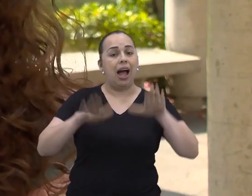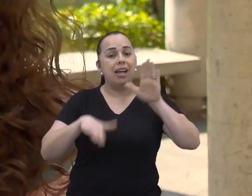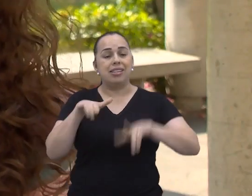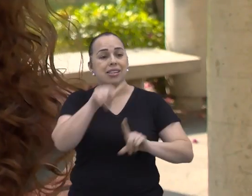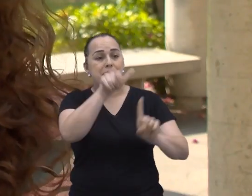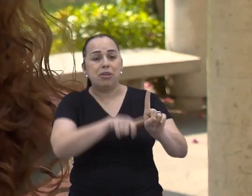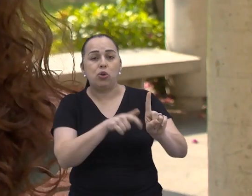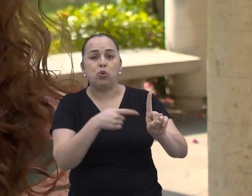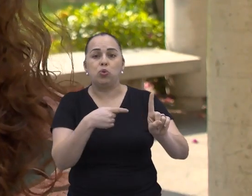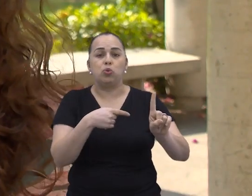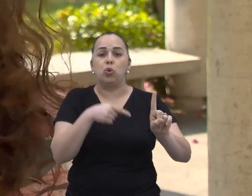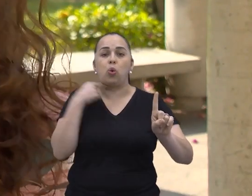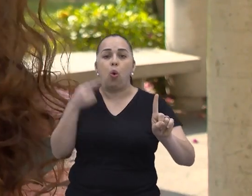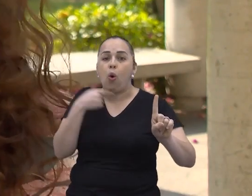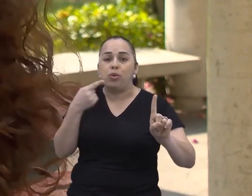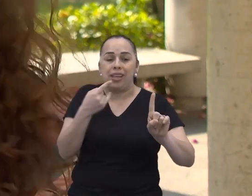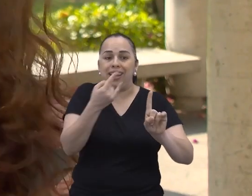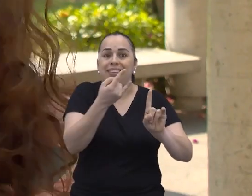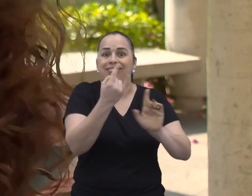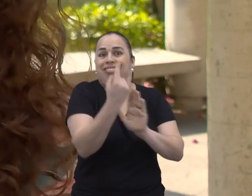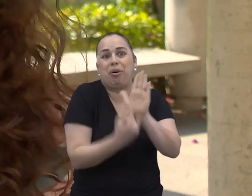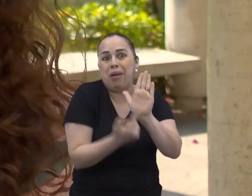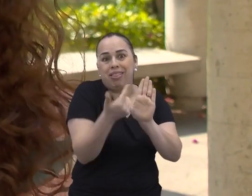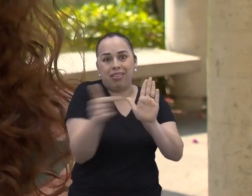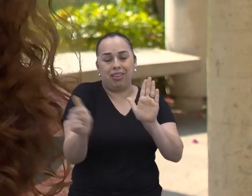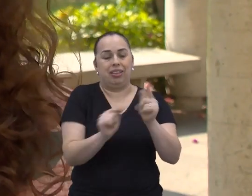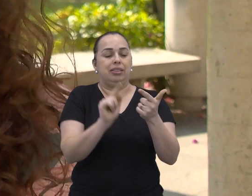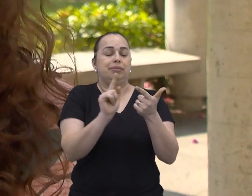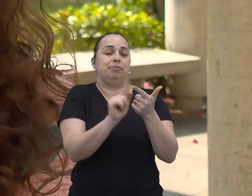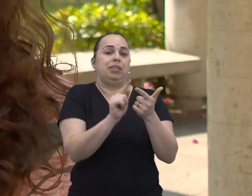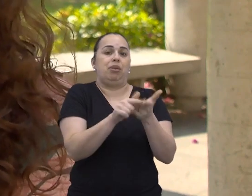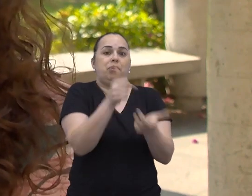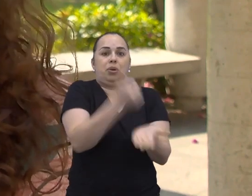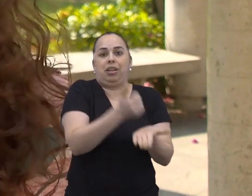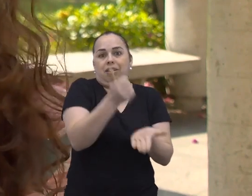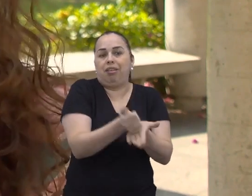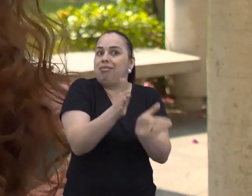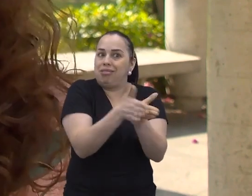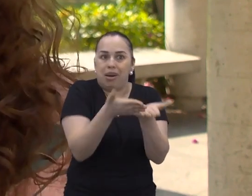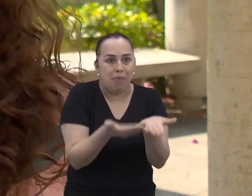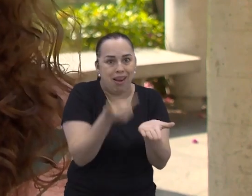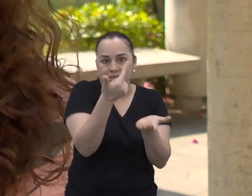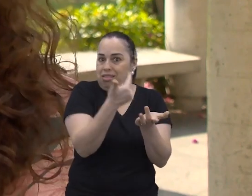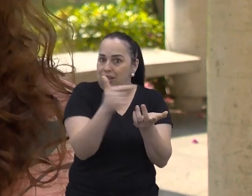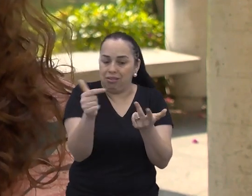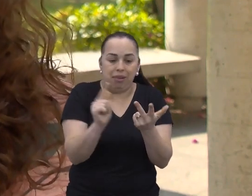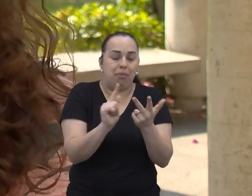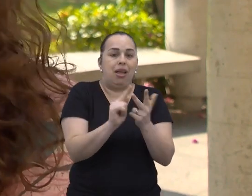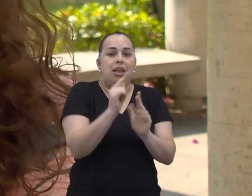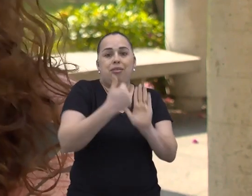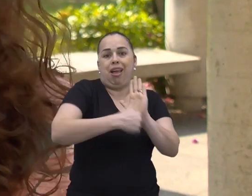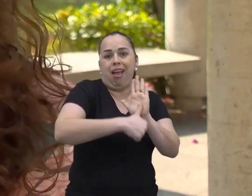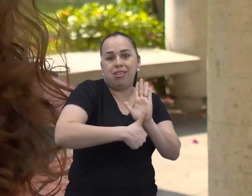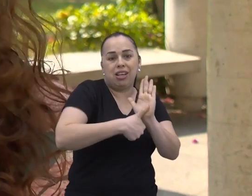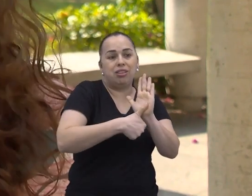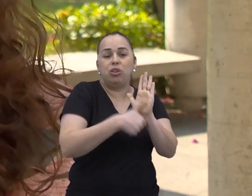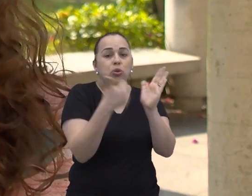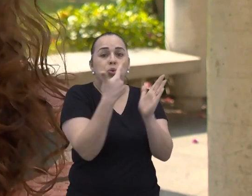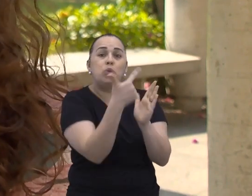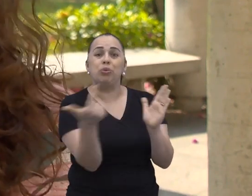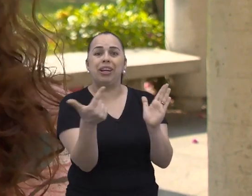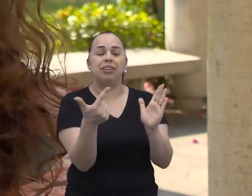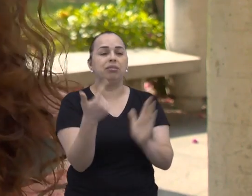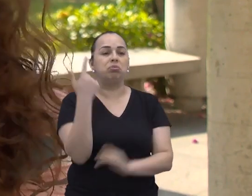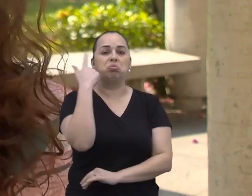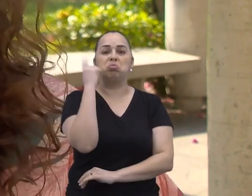muitas vezes essa pessoa ela não tem acesso aos próprios documentos. Então, assim, carteira de trabalho, né, documento RG. Então,